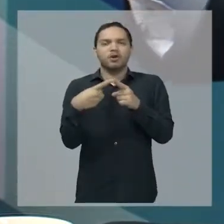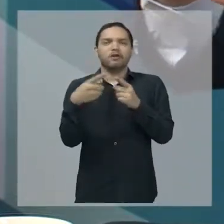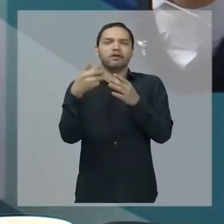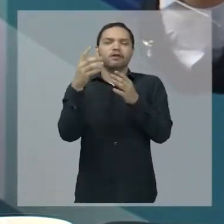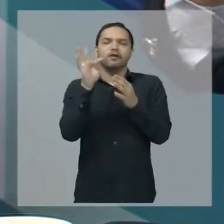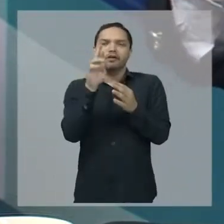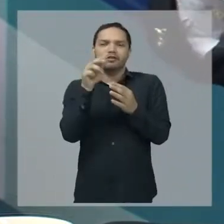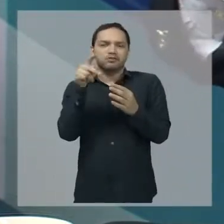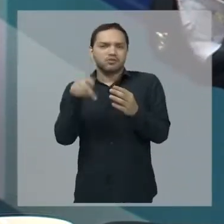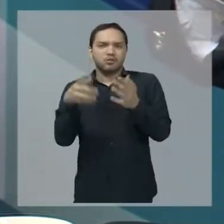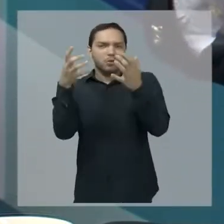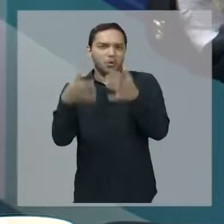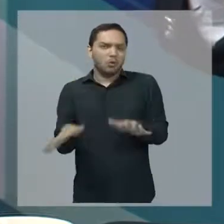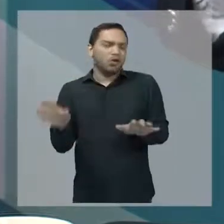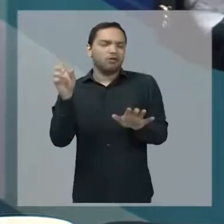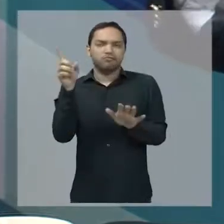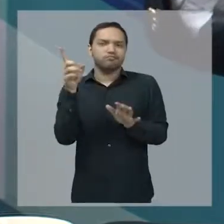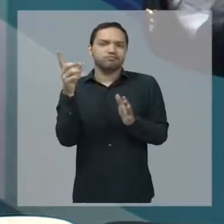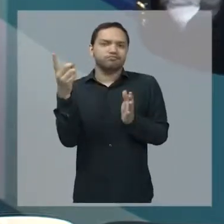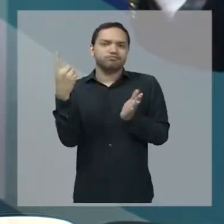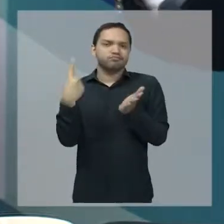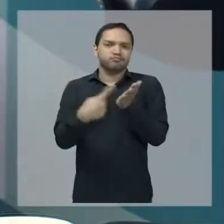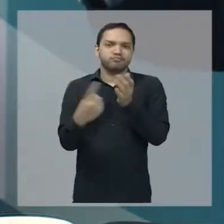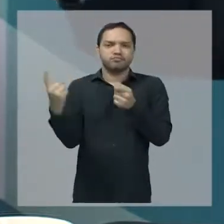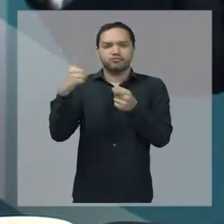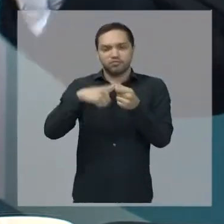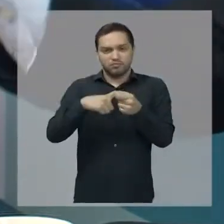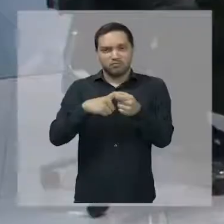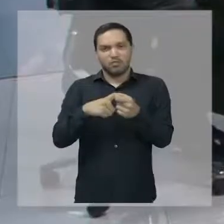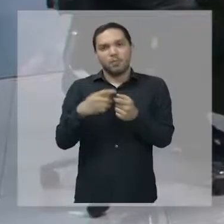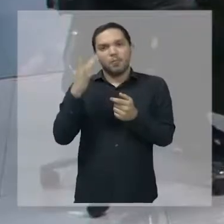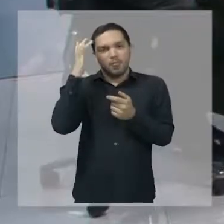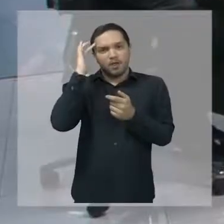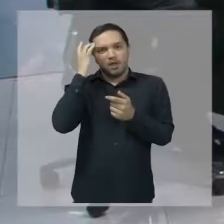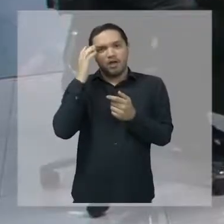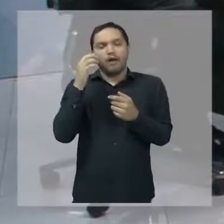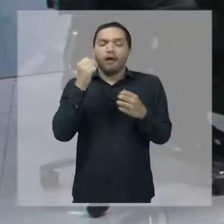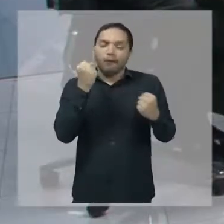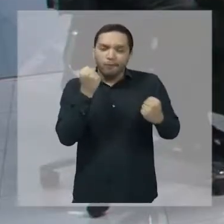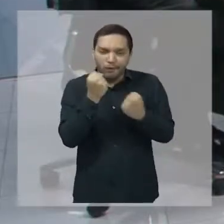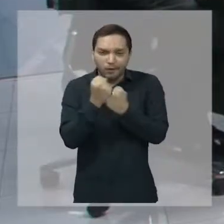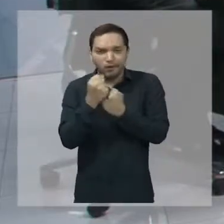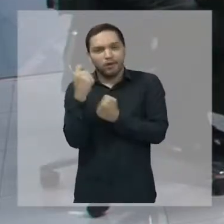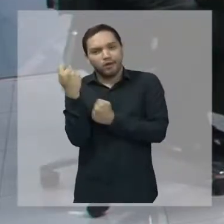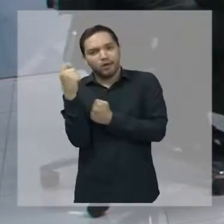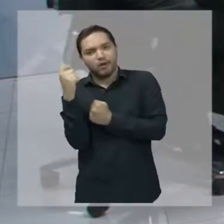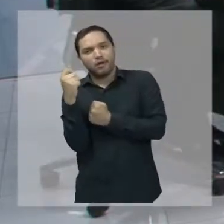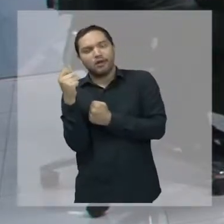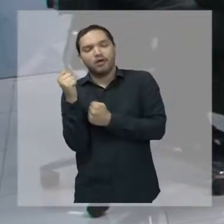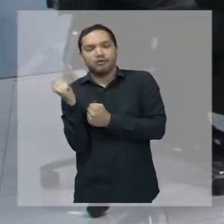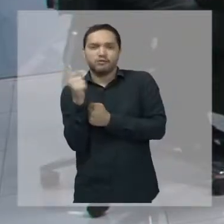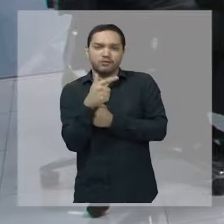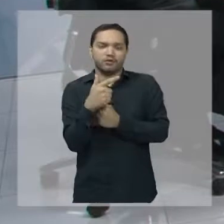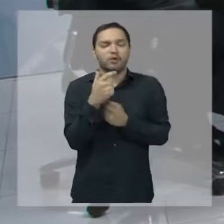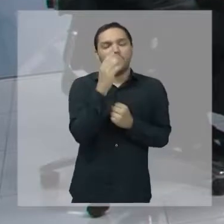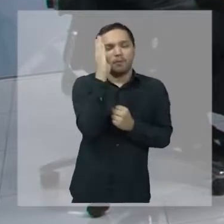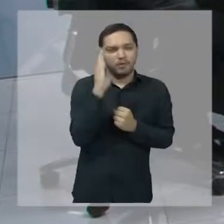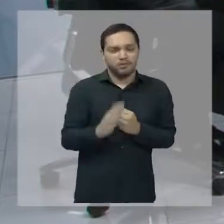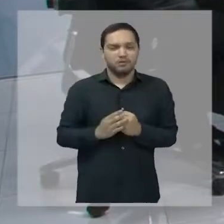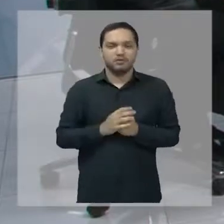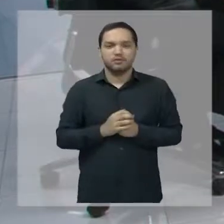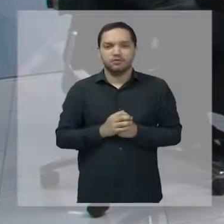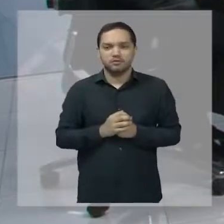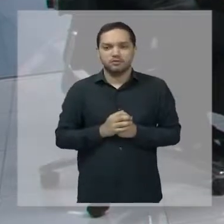americanas e o Trump achou muito melhor apoiar a Argentina do que apoiar o Brasil,